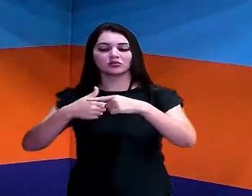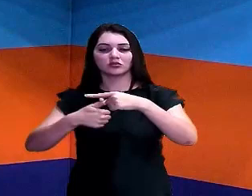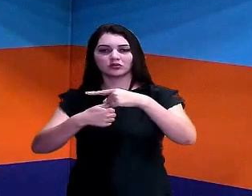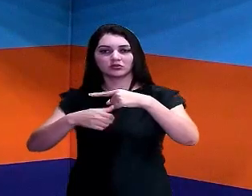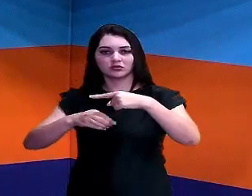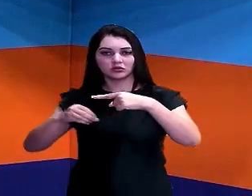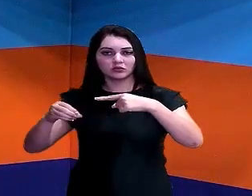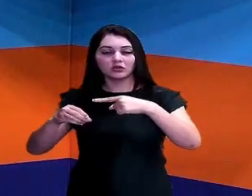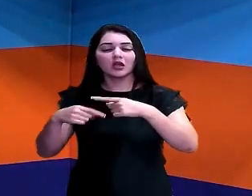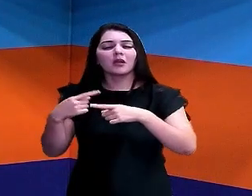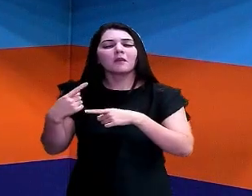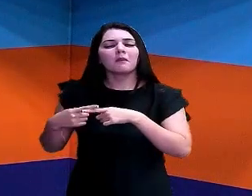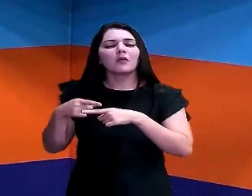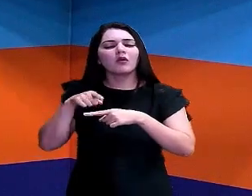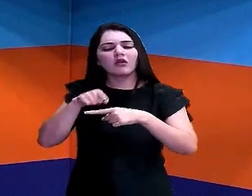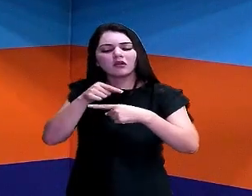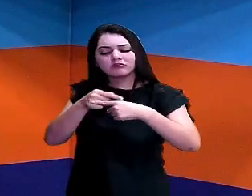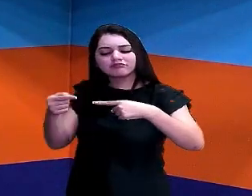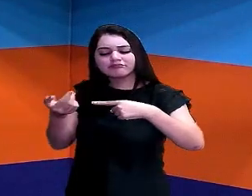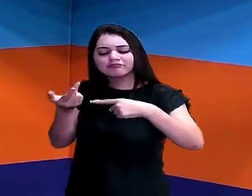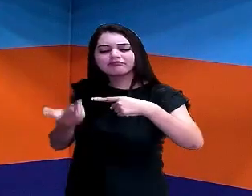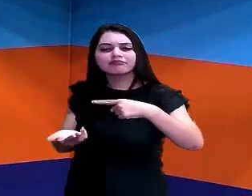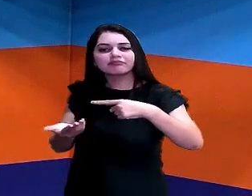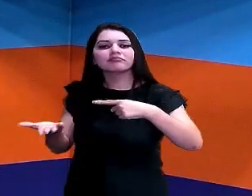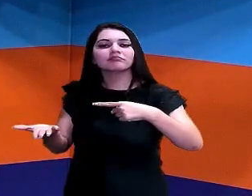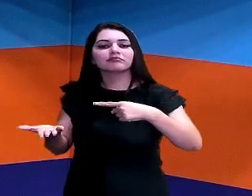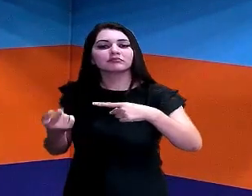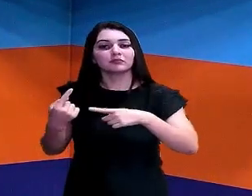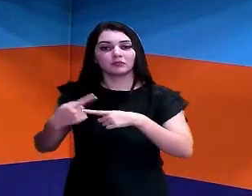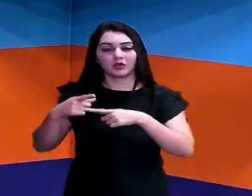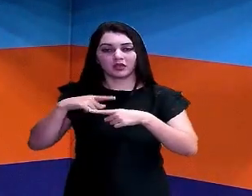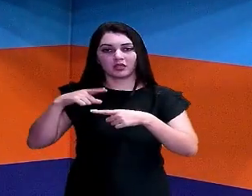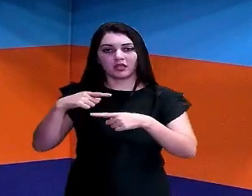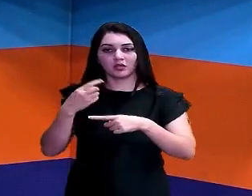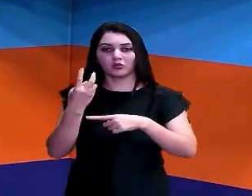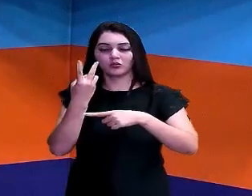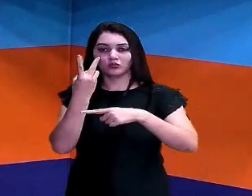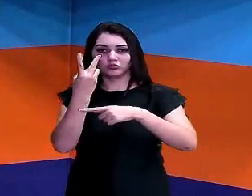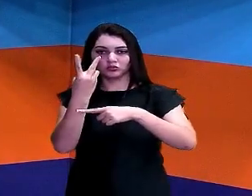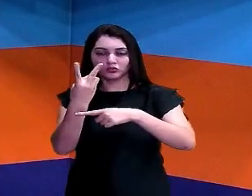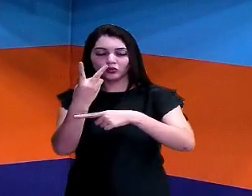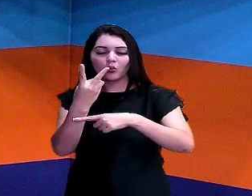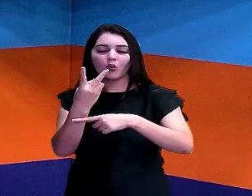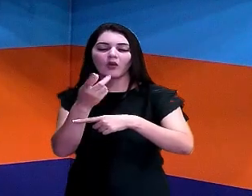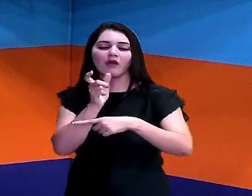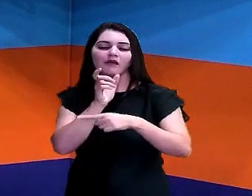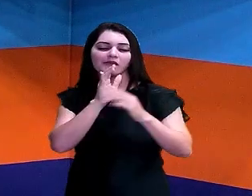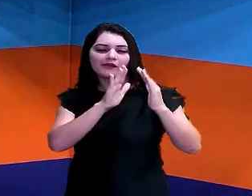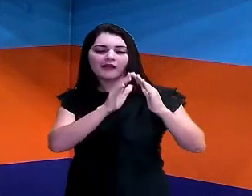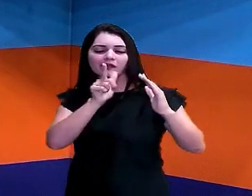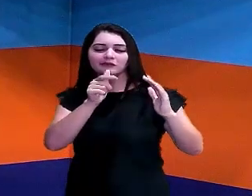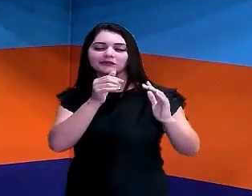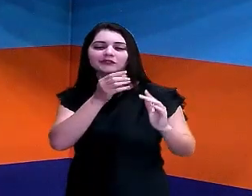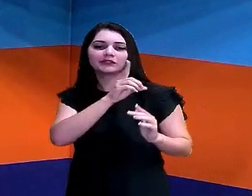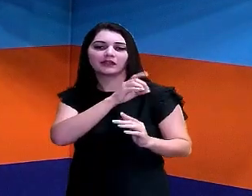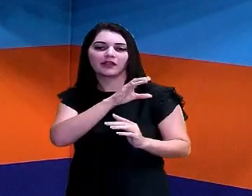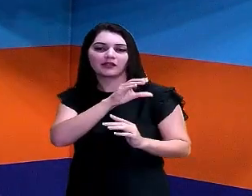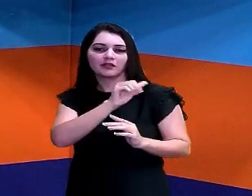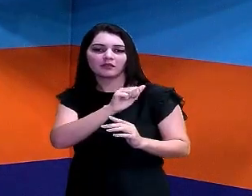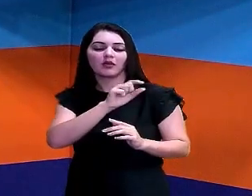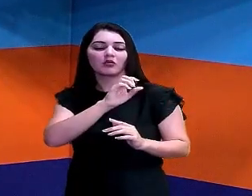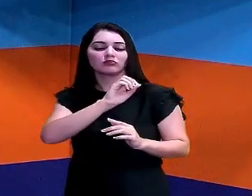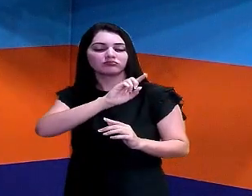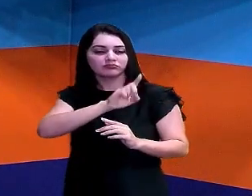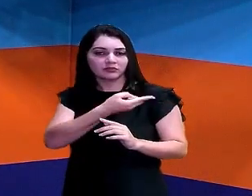que a senhora fez aí na forma de fração? Porque eu tenho duas casas decimais aqui após a vírgula, não é isso? Então, eu